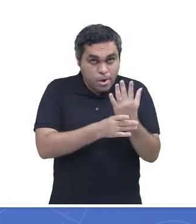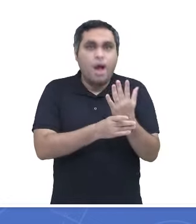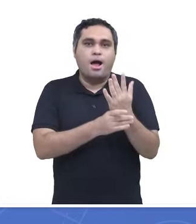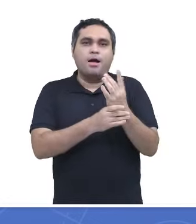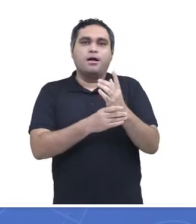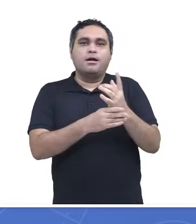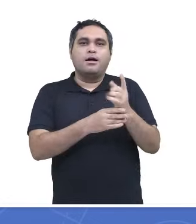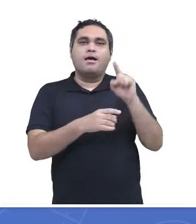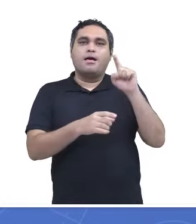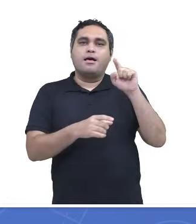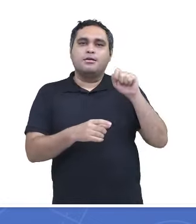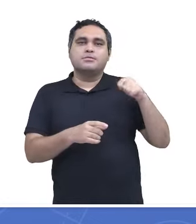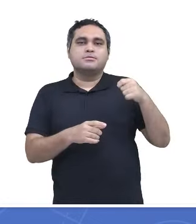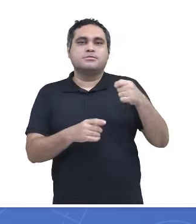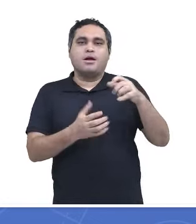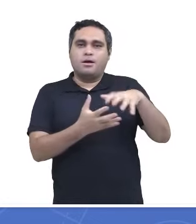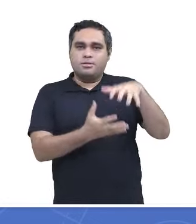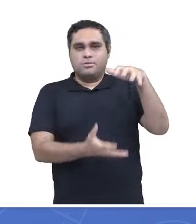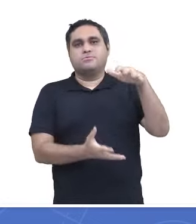considerado uma pessoa adulta.